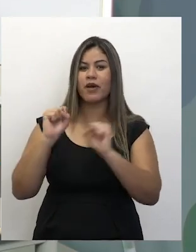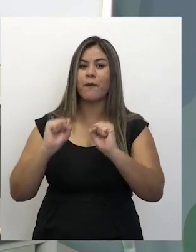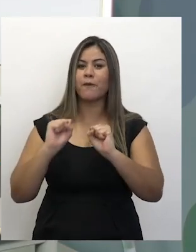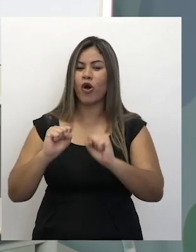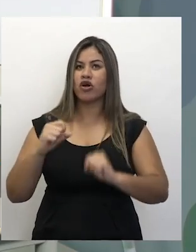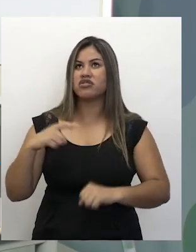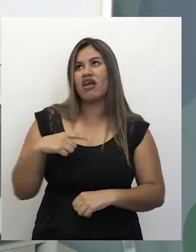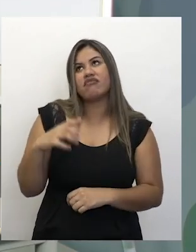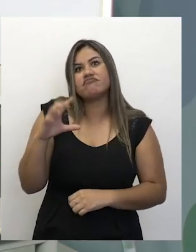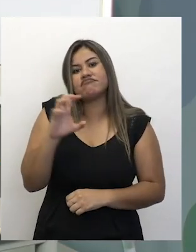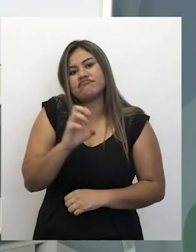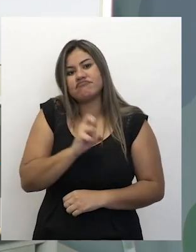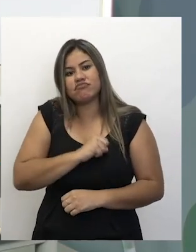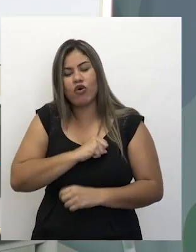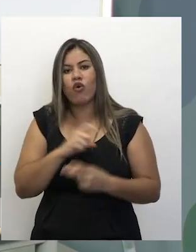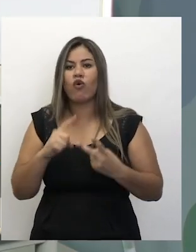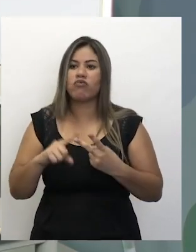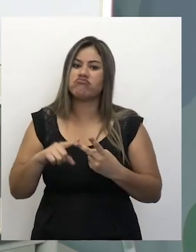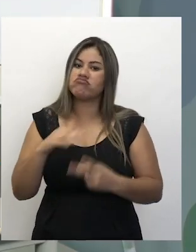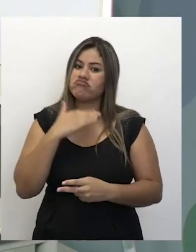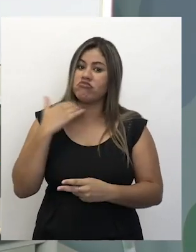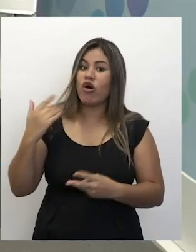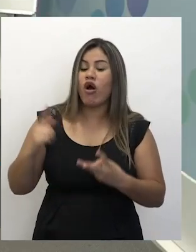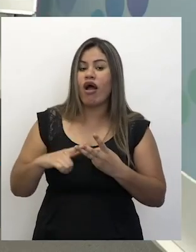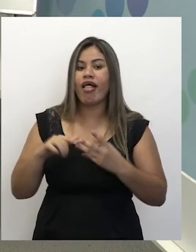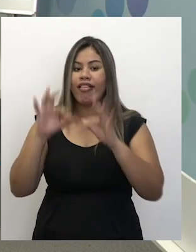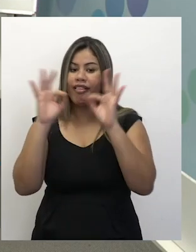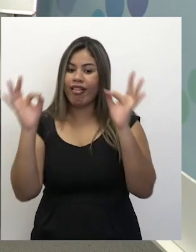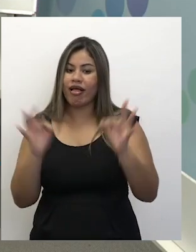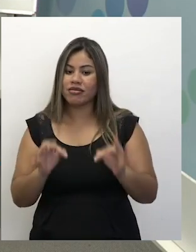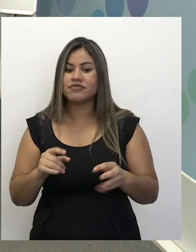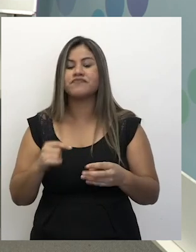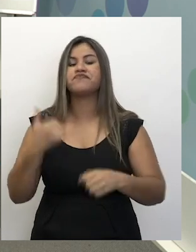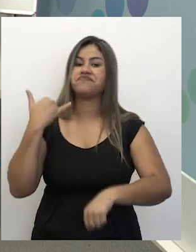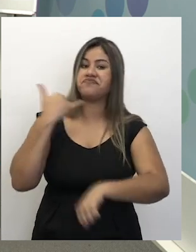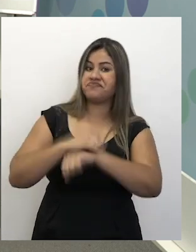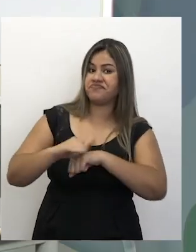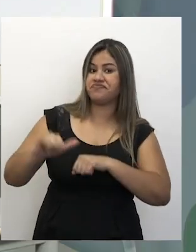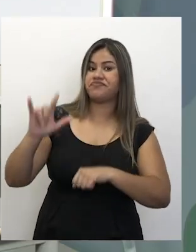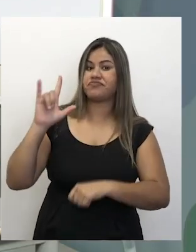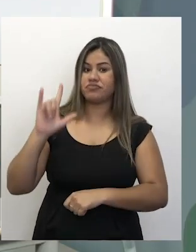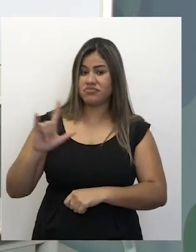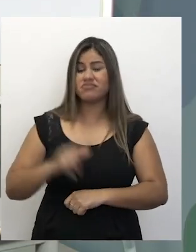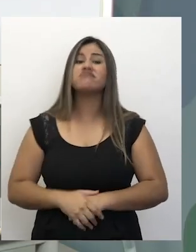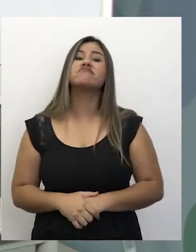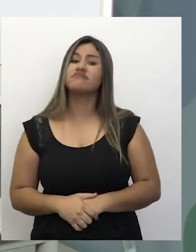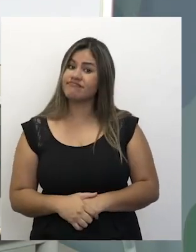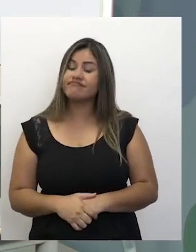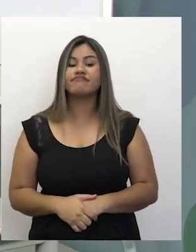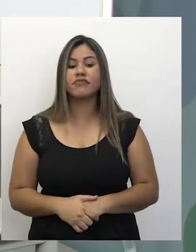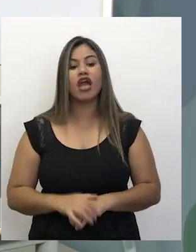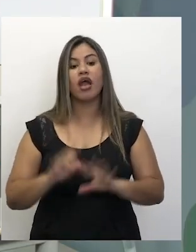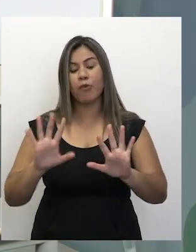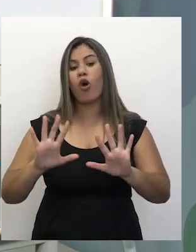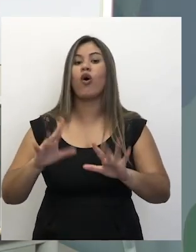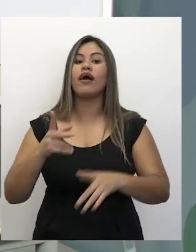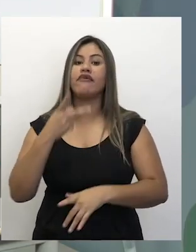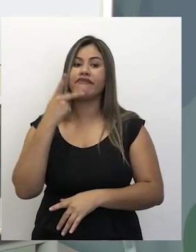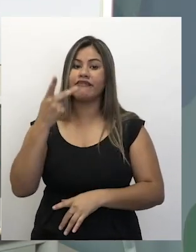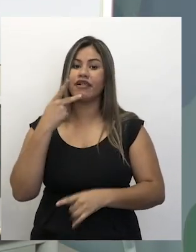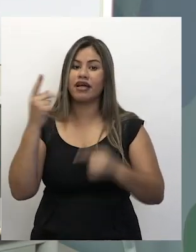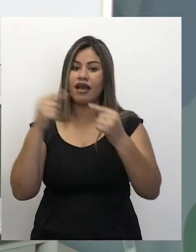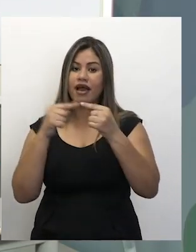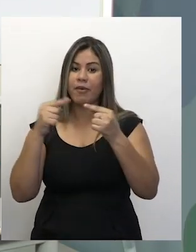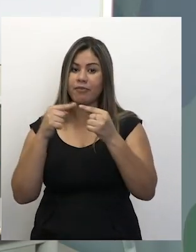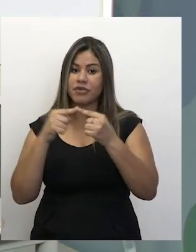tem a morte a alegria 30 40 Bocão e olha só a gente eu falei do